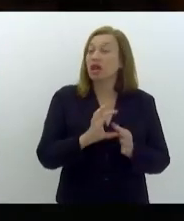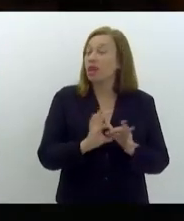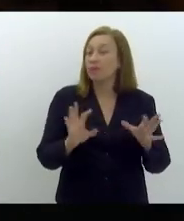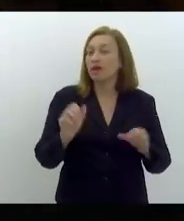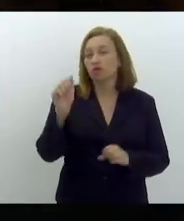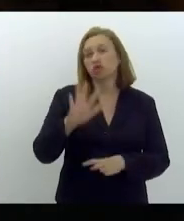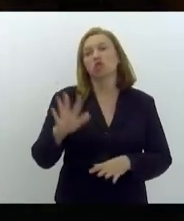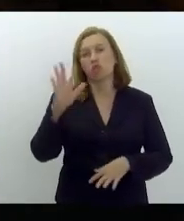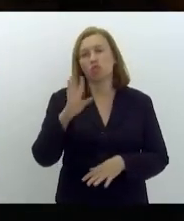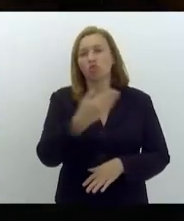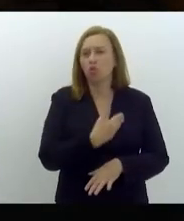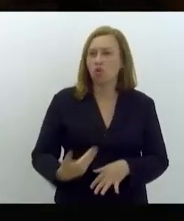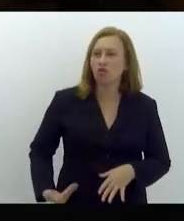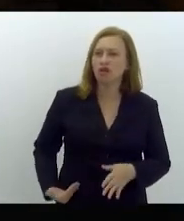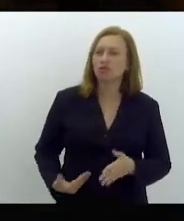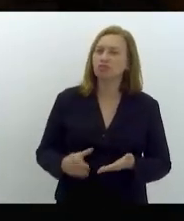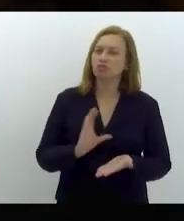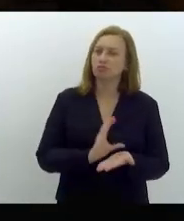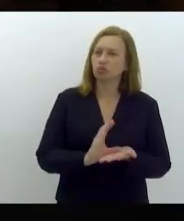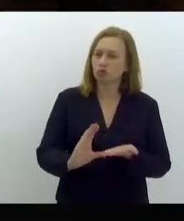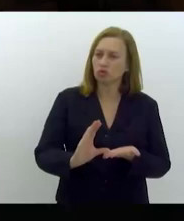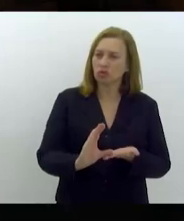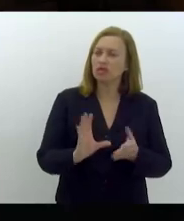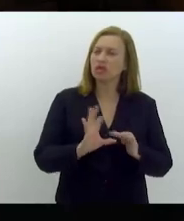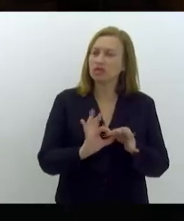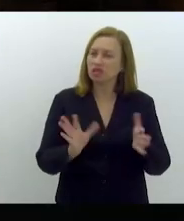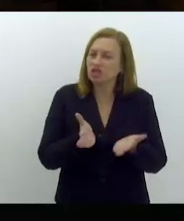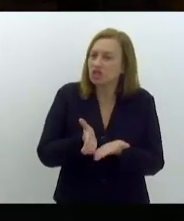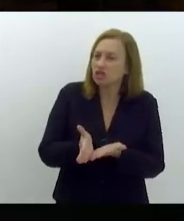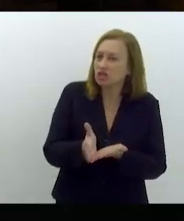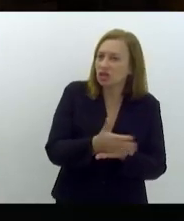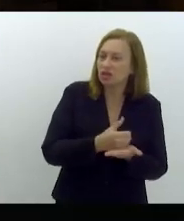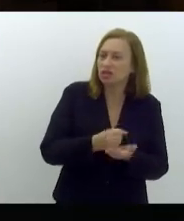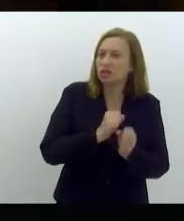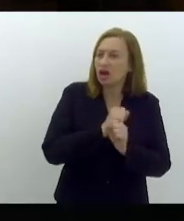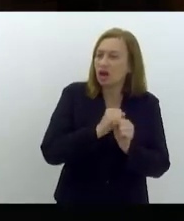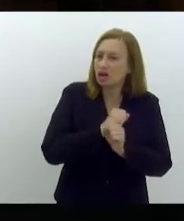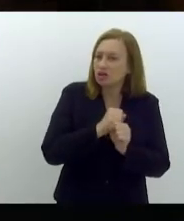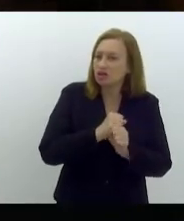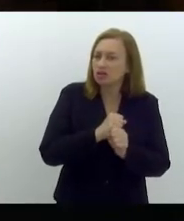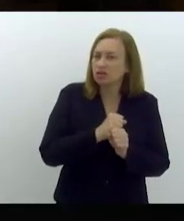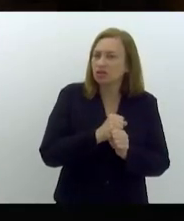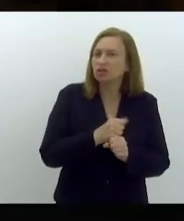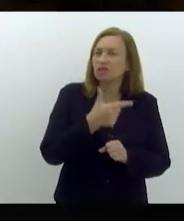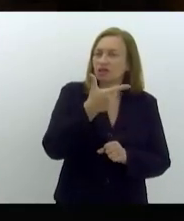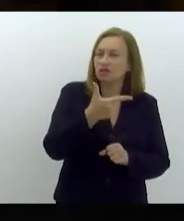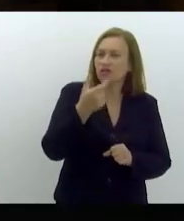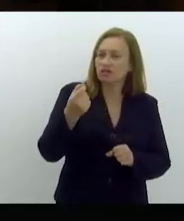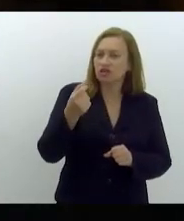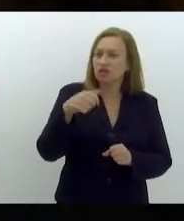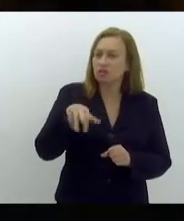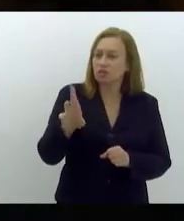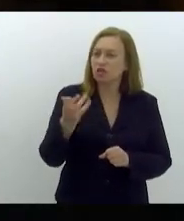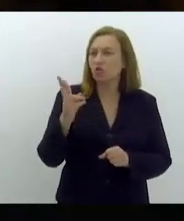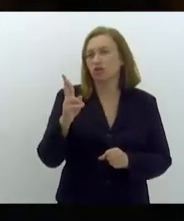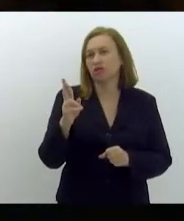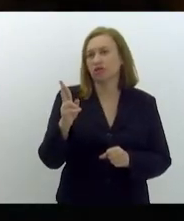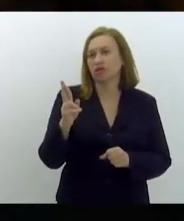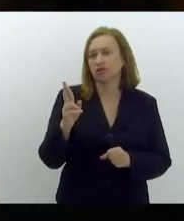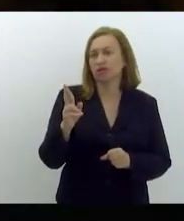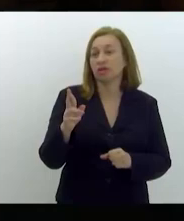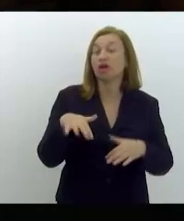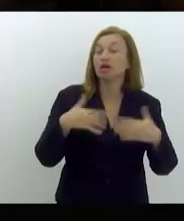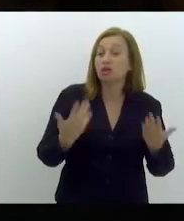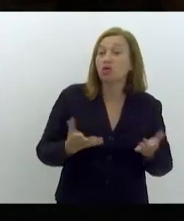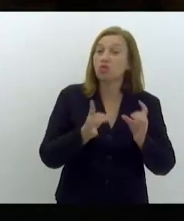e o governo no seu orçamento deixará de arrecadar anualmente cerca de 20 bilhões então quando